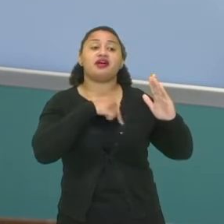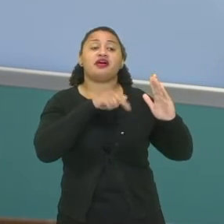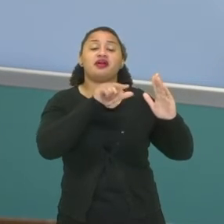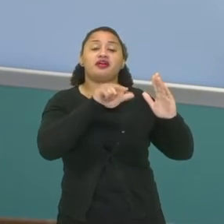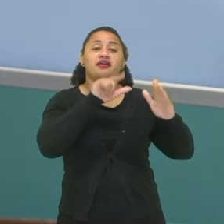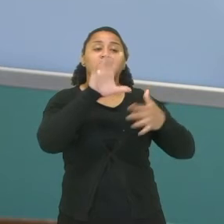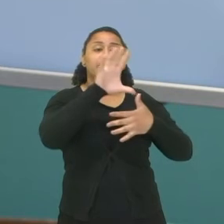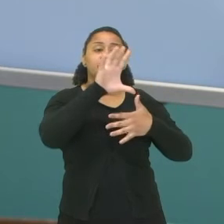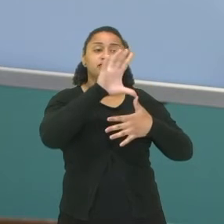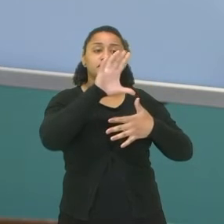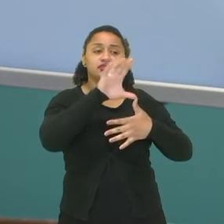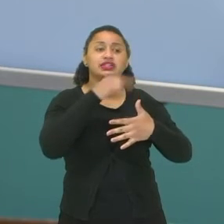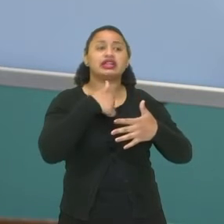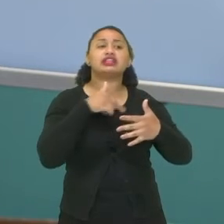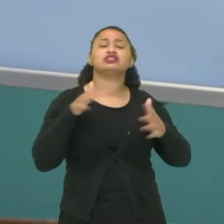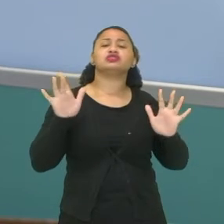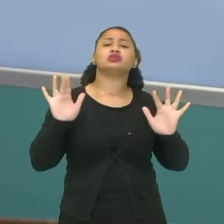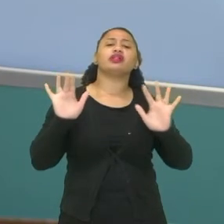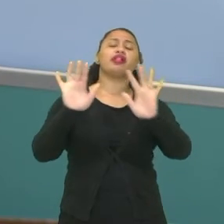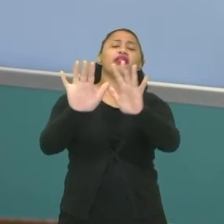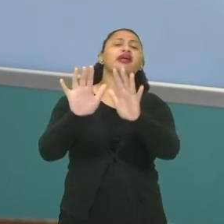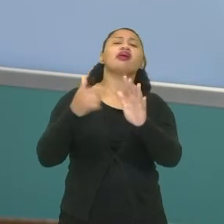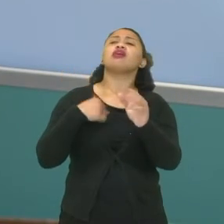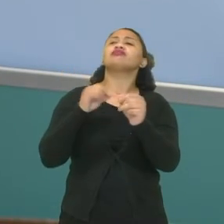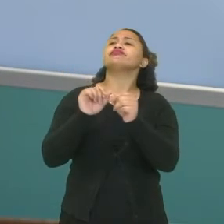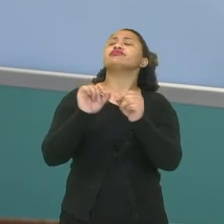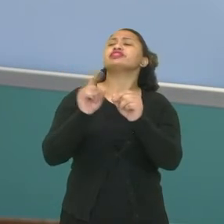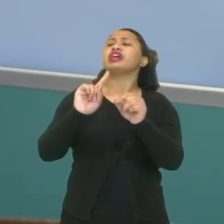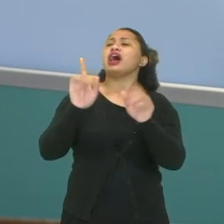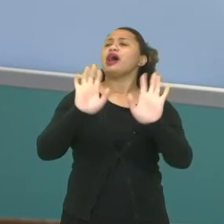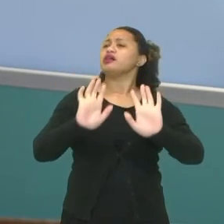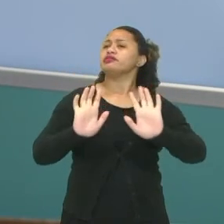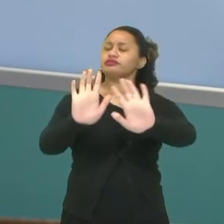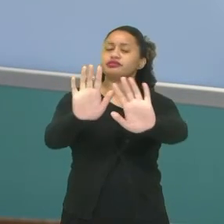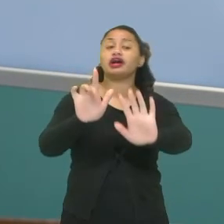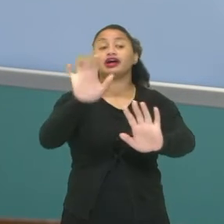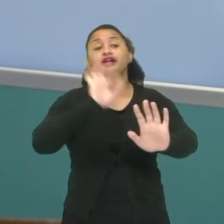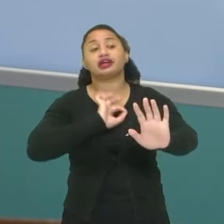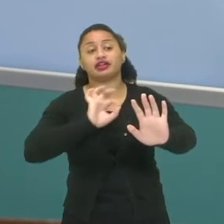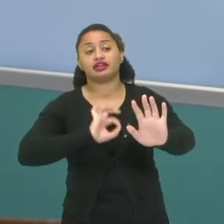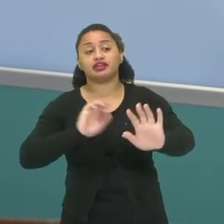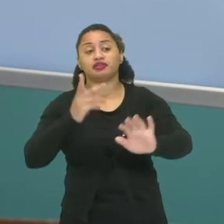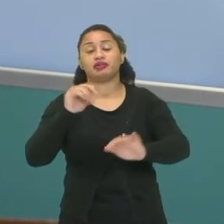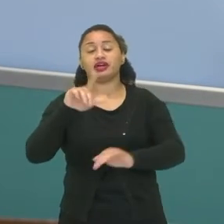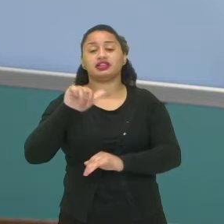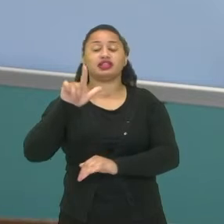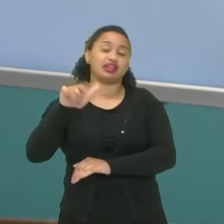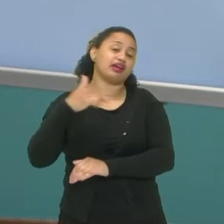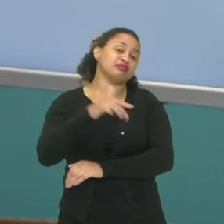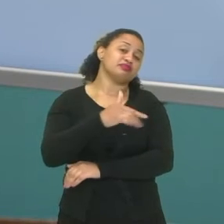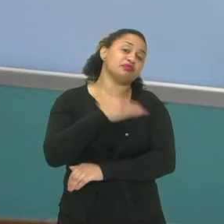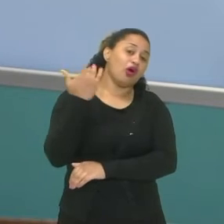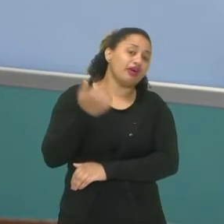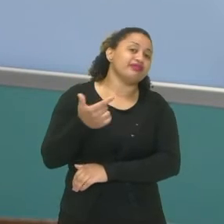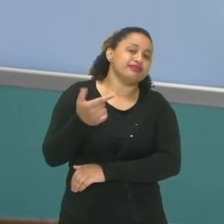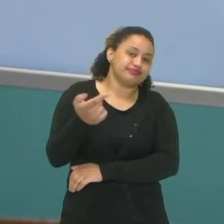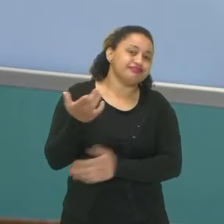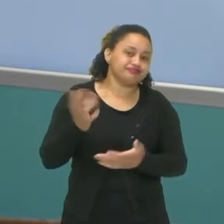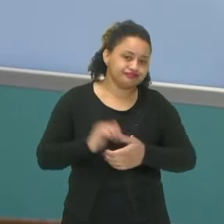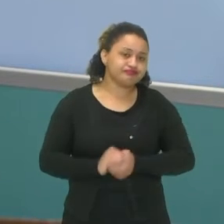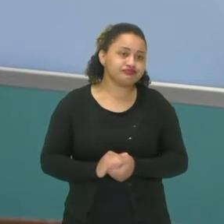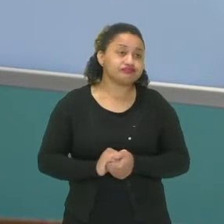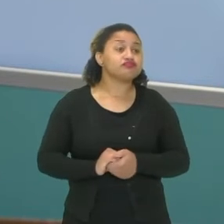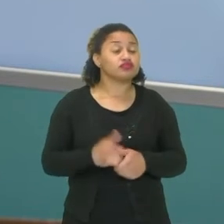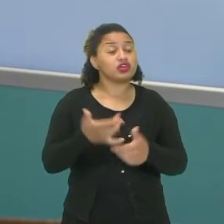se uniram e esmagaram a revolta, né? E o padre Hidalgo foi fuzilado. Então a elite crioula quer